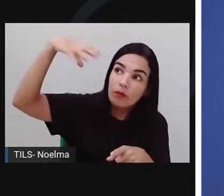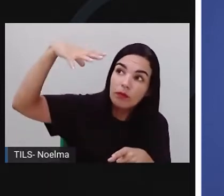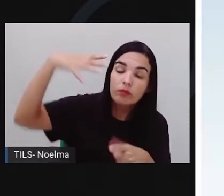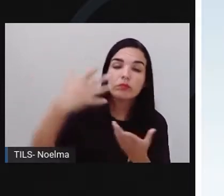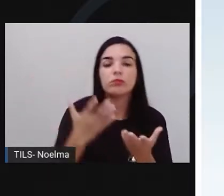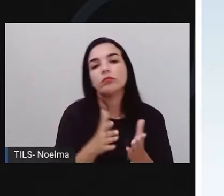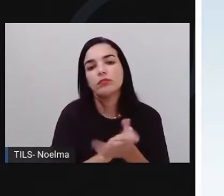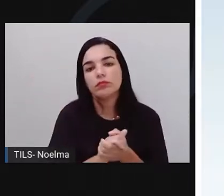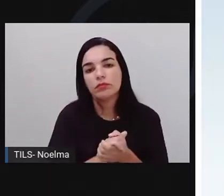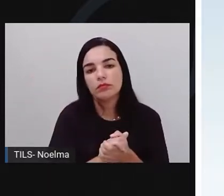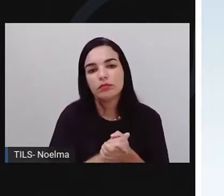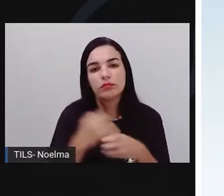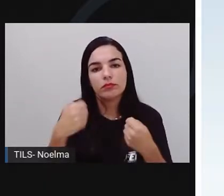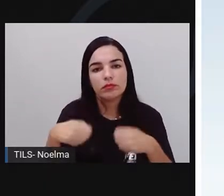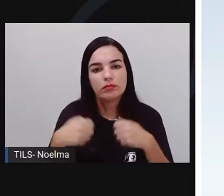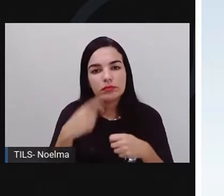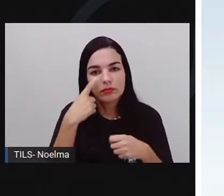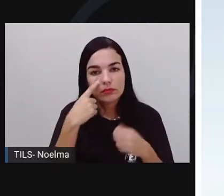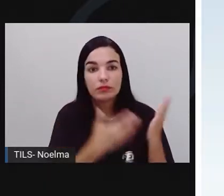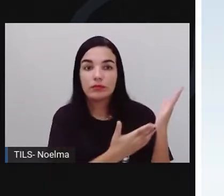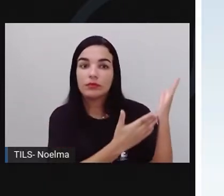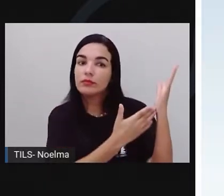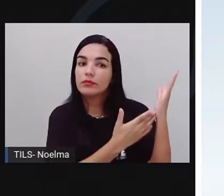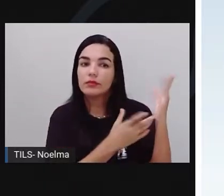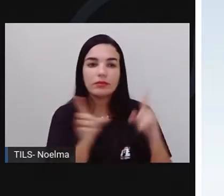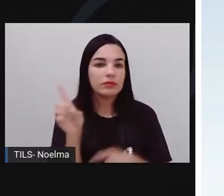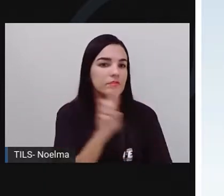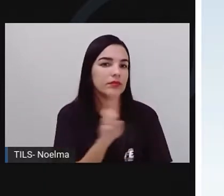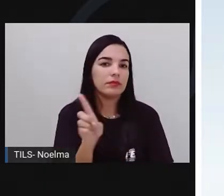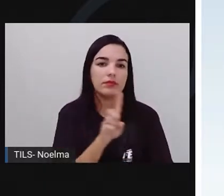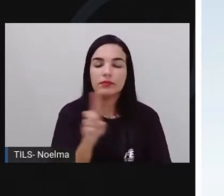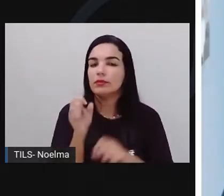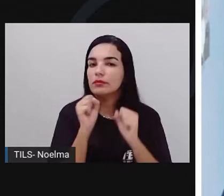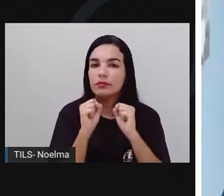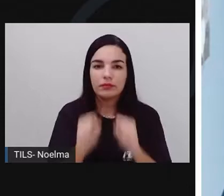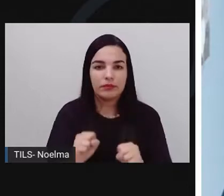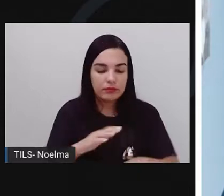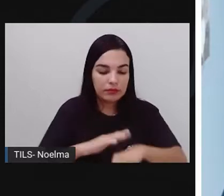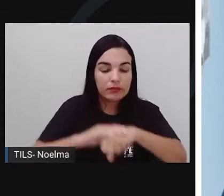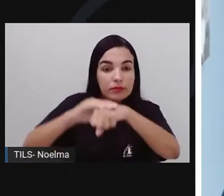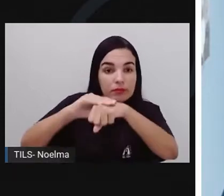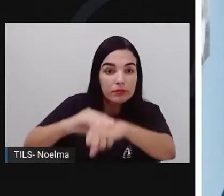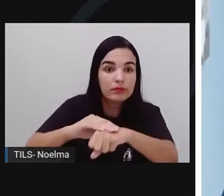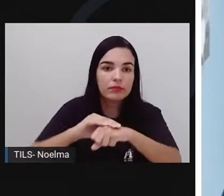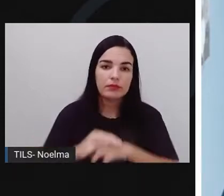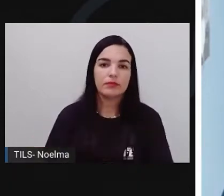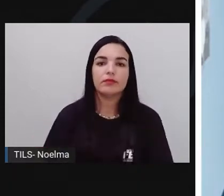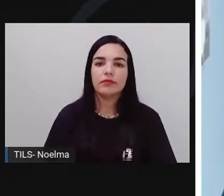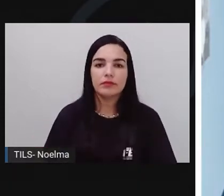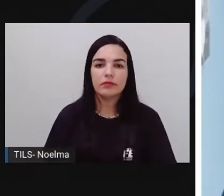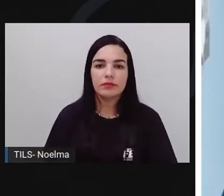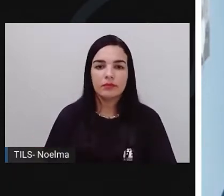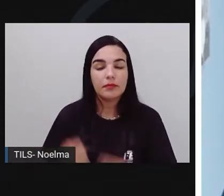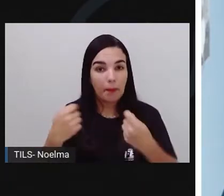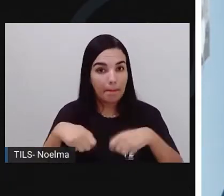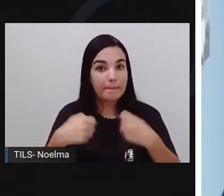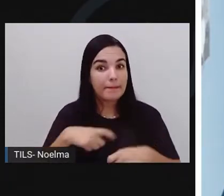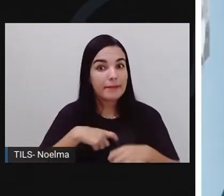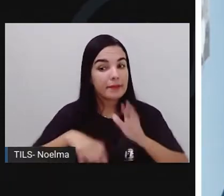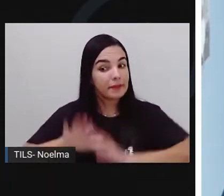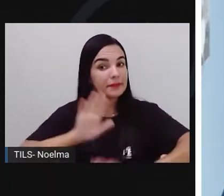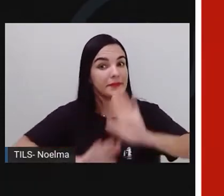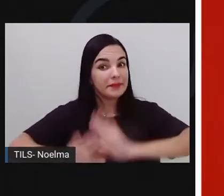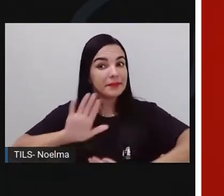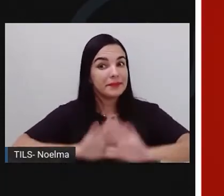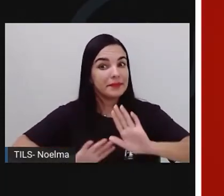soquetes, os cabos caídos depois de uma tempestade. É que era perigoso. É preciso tomar cuidado com